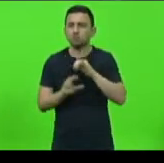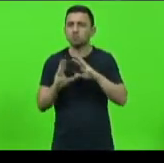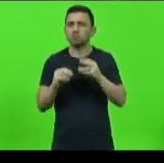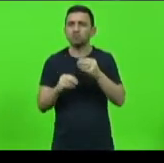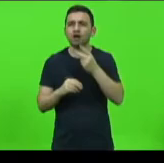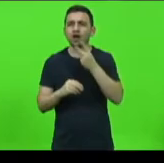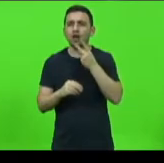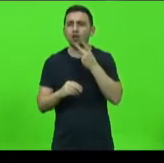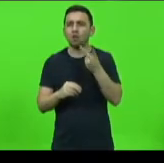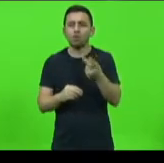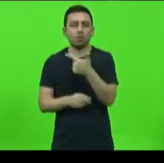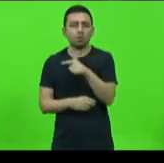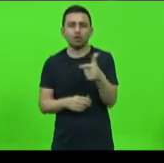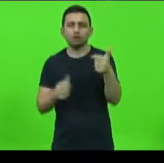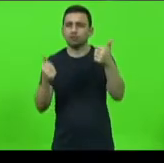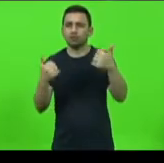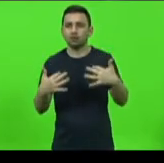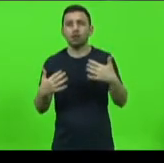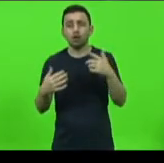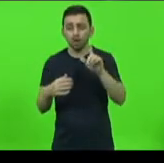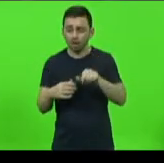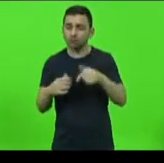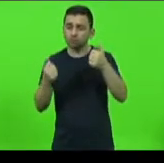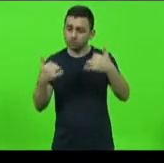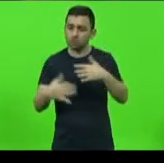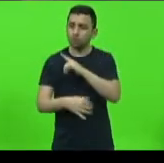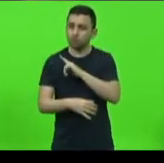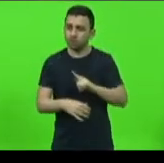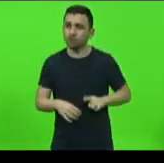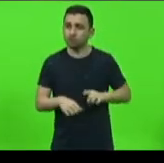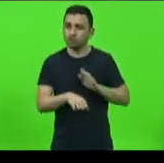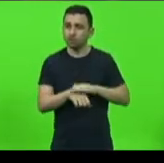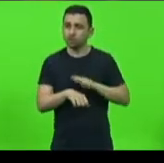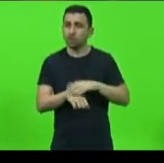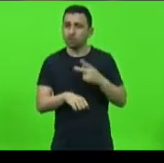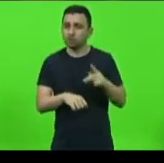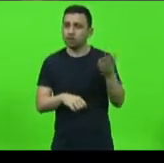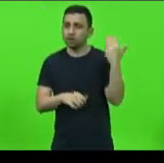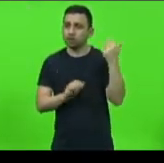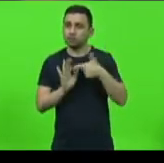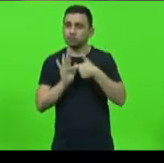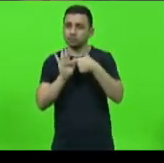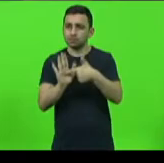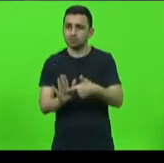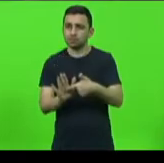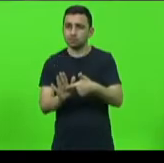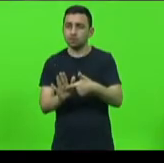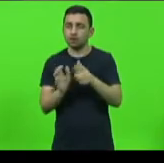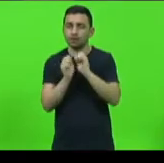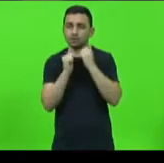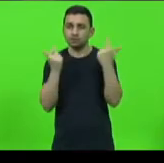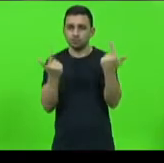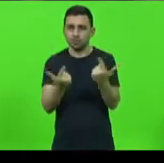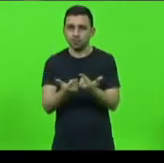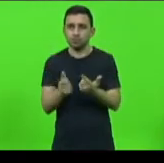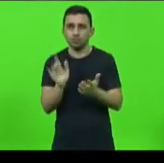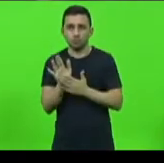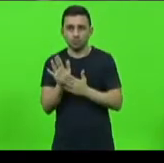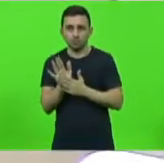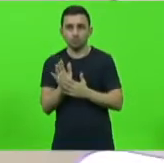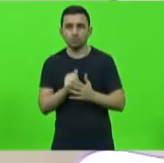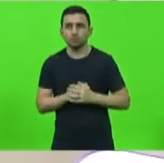teve explicação. Essa é a explicação que o governo fez quando apresentou aqui na Assembleia esse projeto de